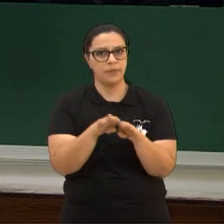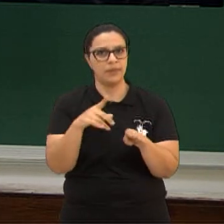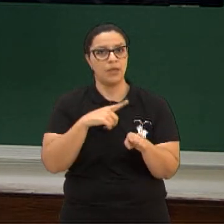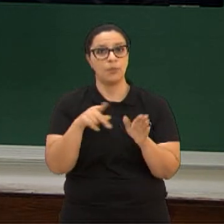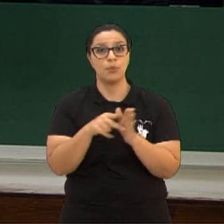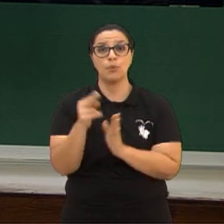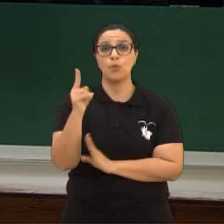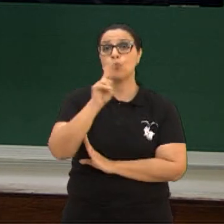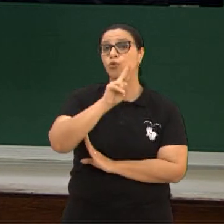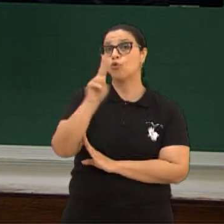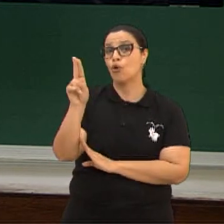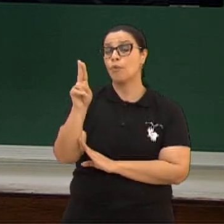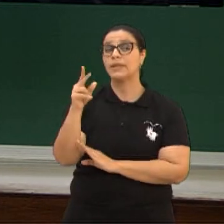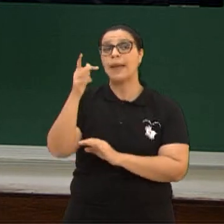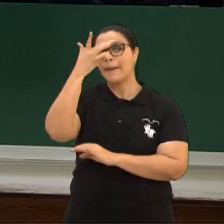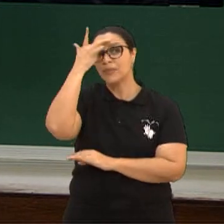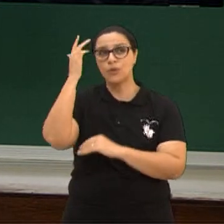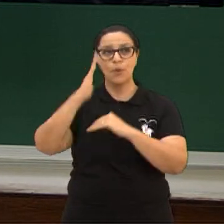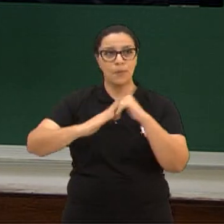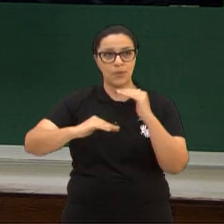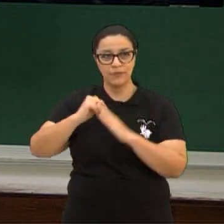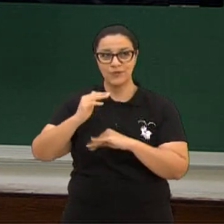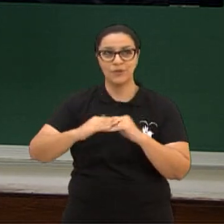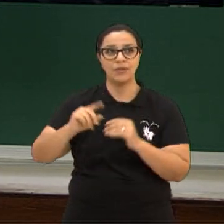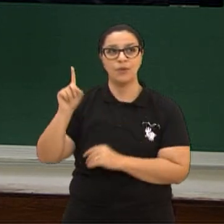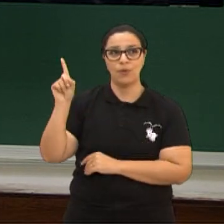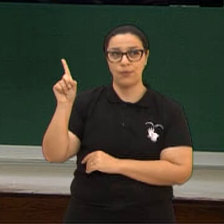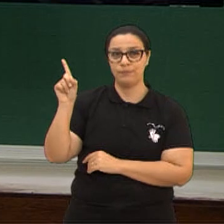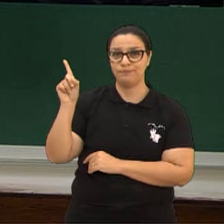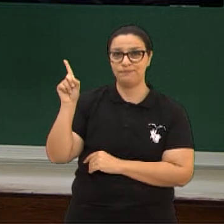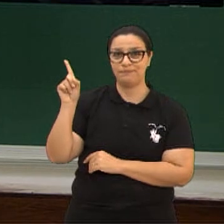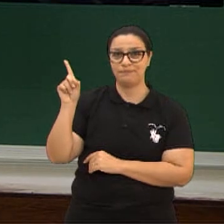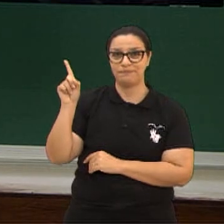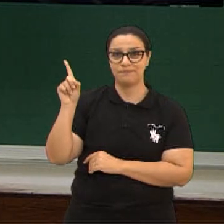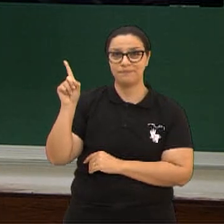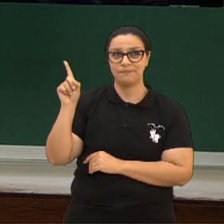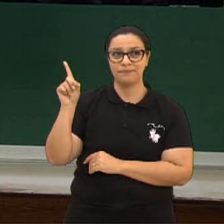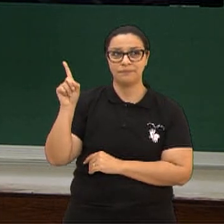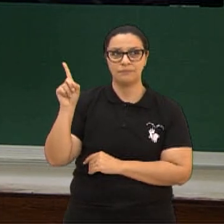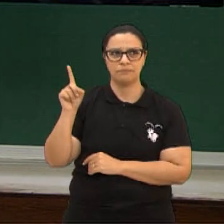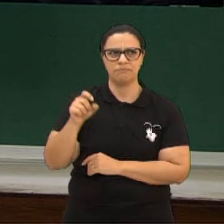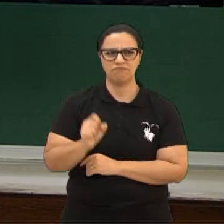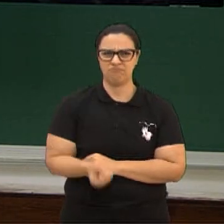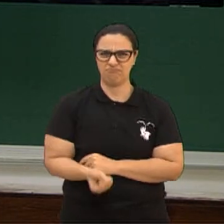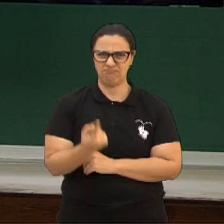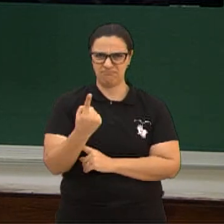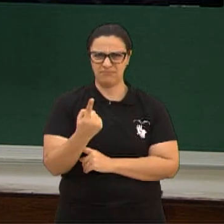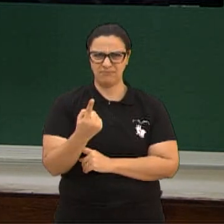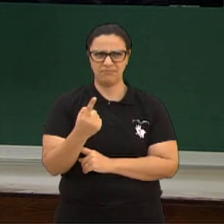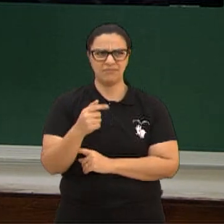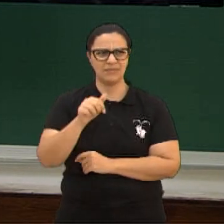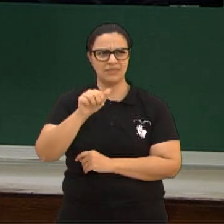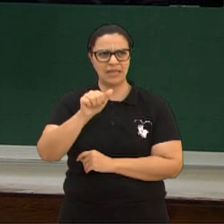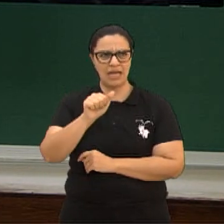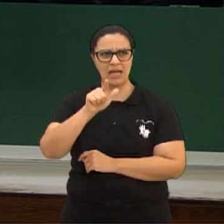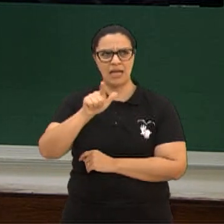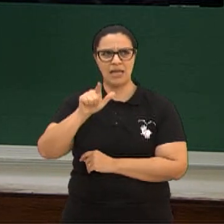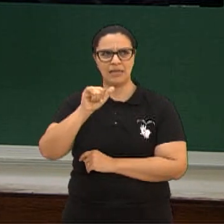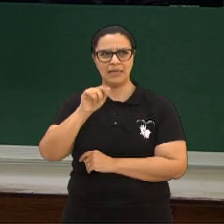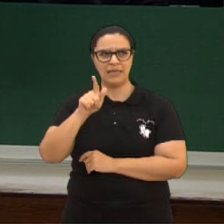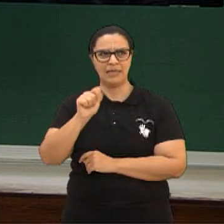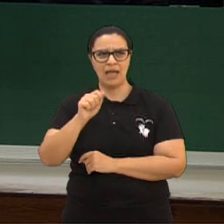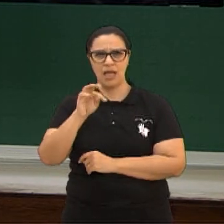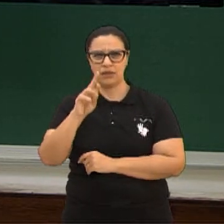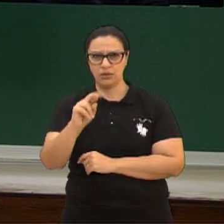o nome também do cantor. Então, nós temos See You Later, Alligator. Alligator?